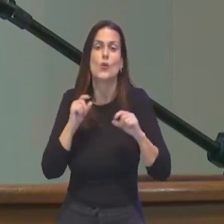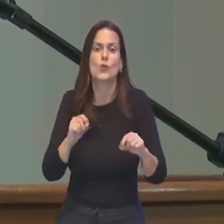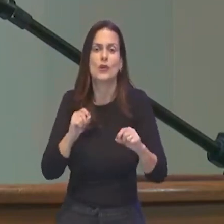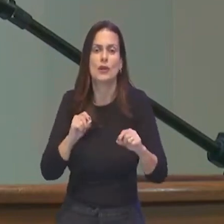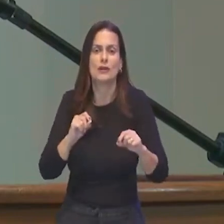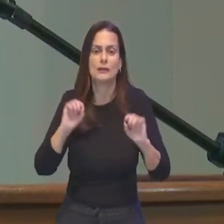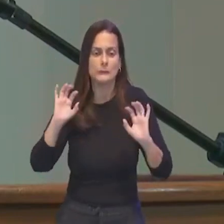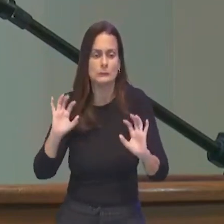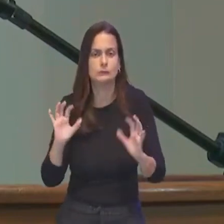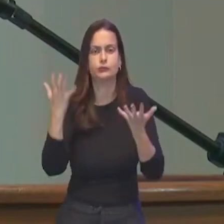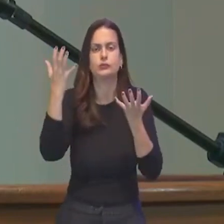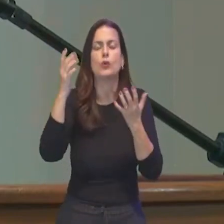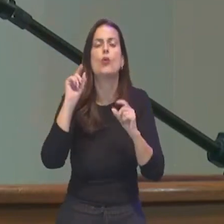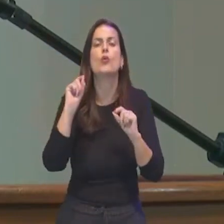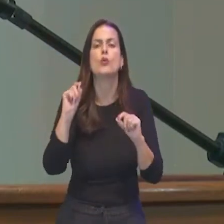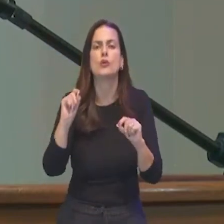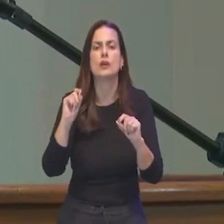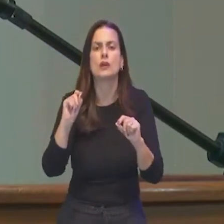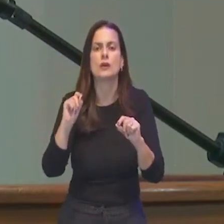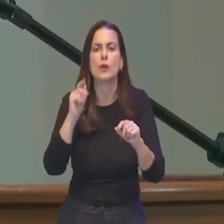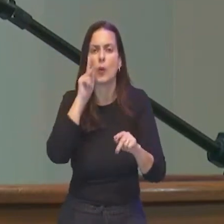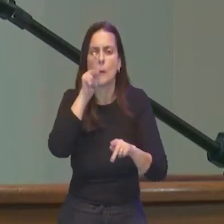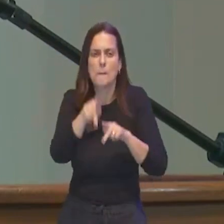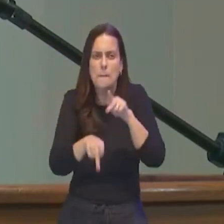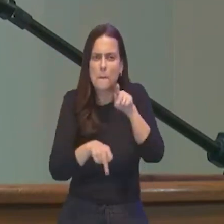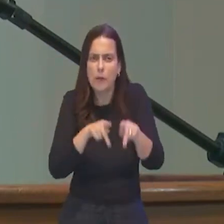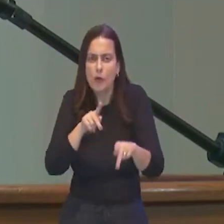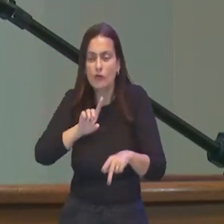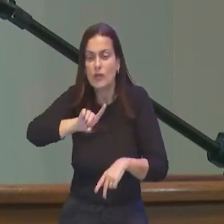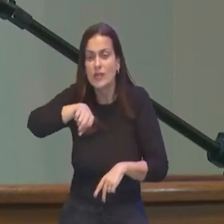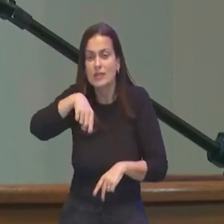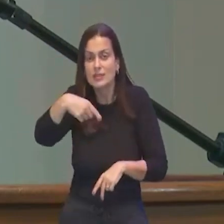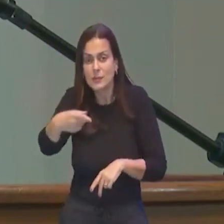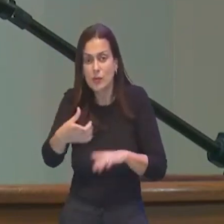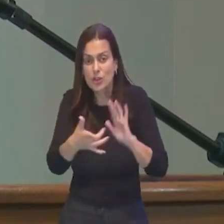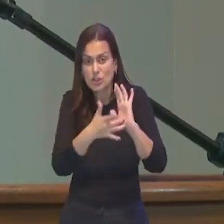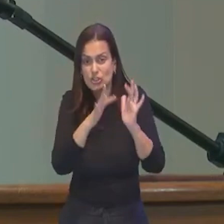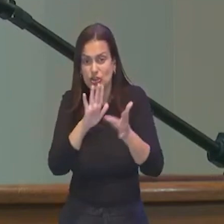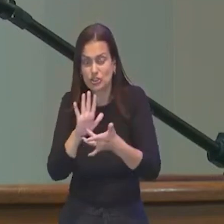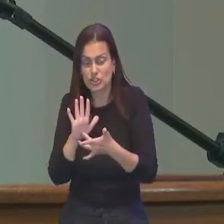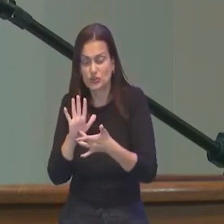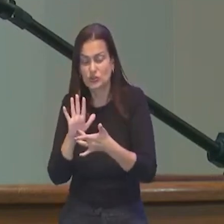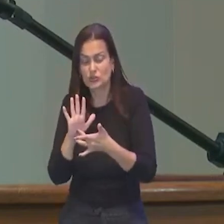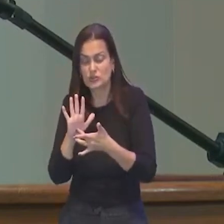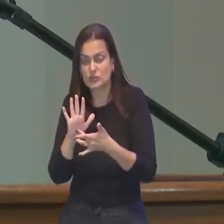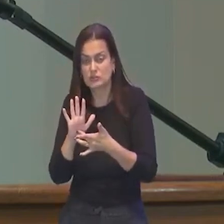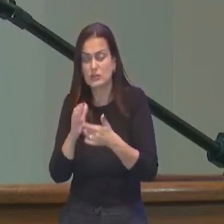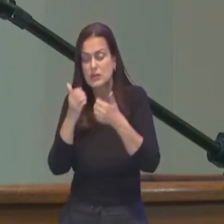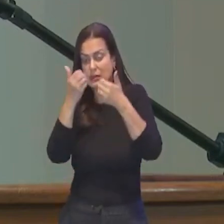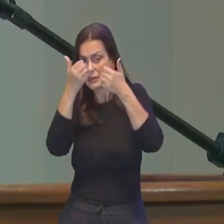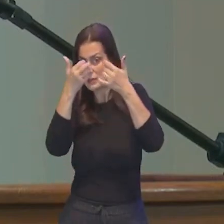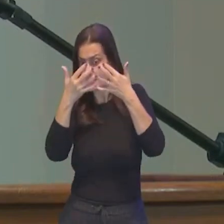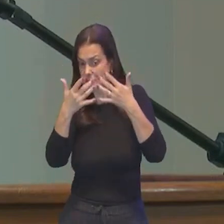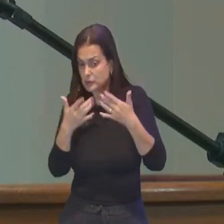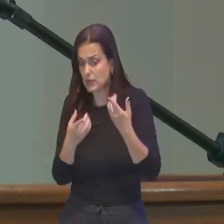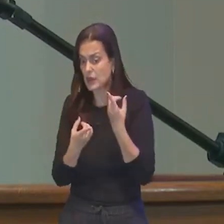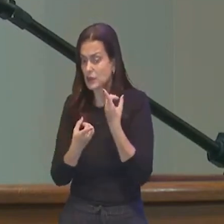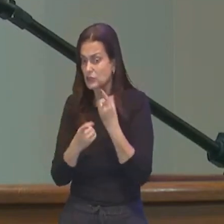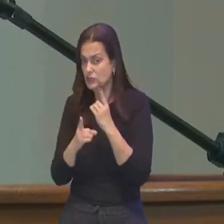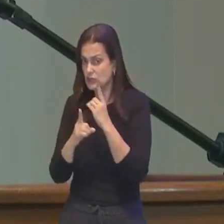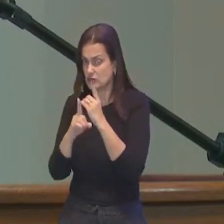foi a reação da multidão? Depois que Jesus dá as orientações para os seus